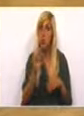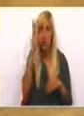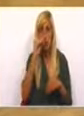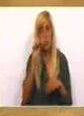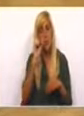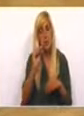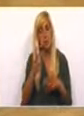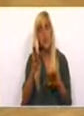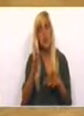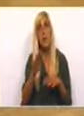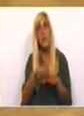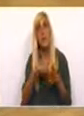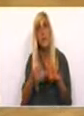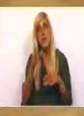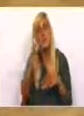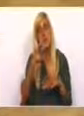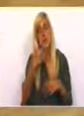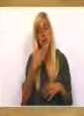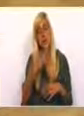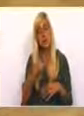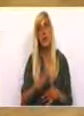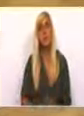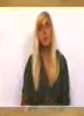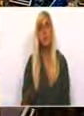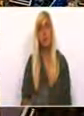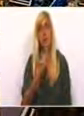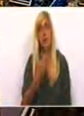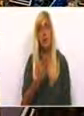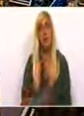Governo sobre esta matéria. Muito obrigado. Muito obrigado.